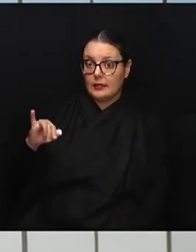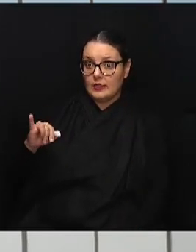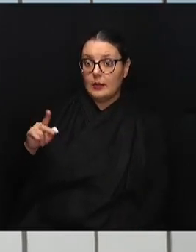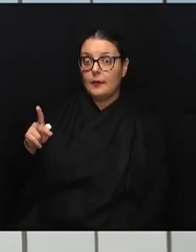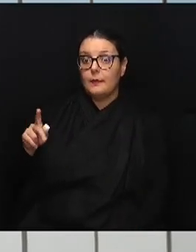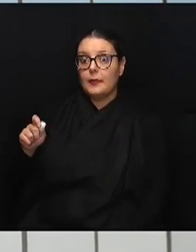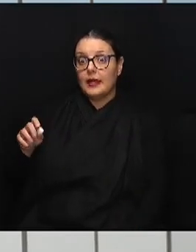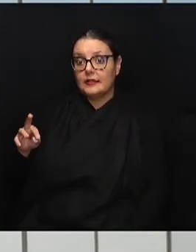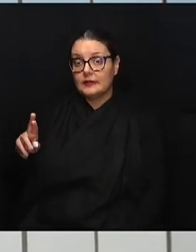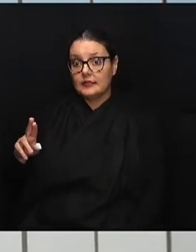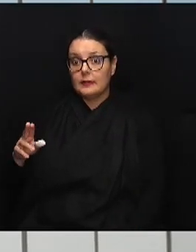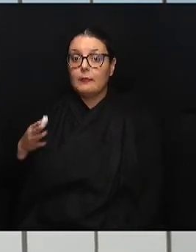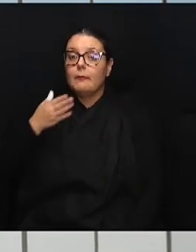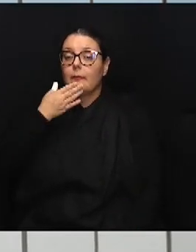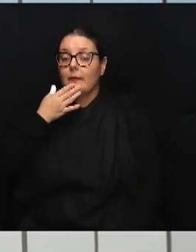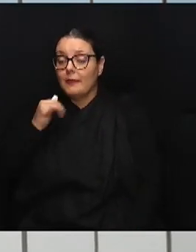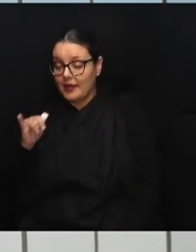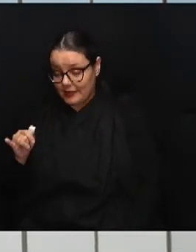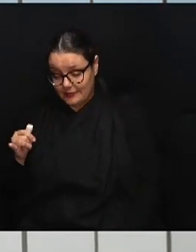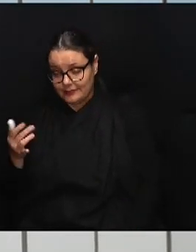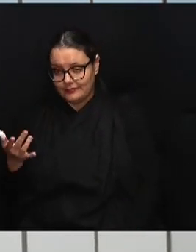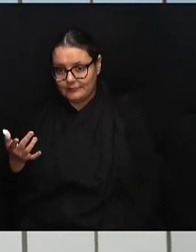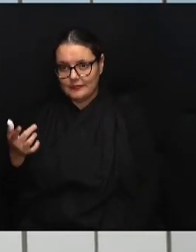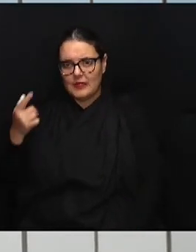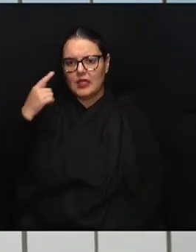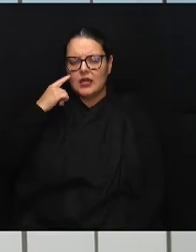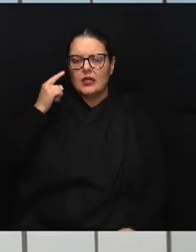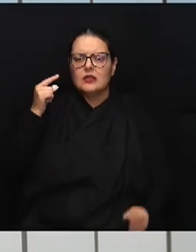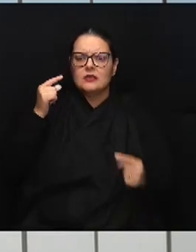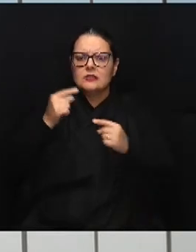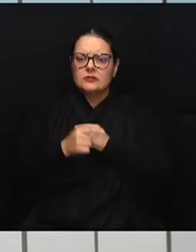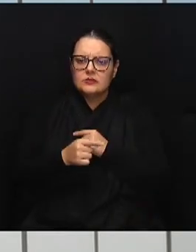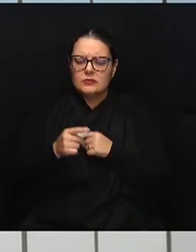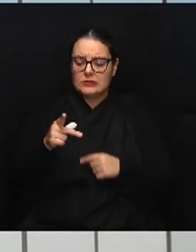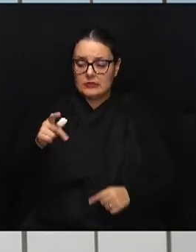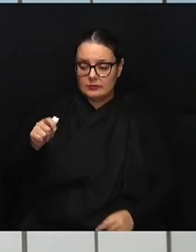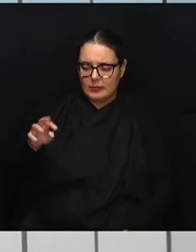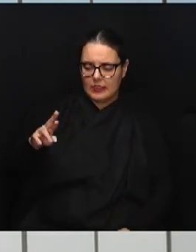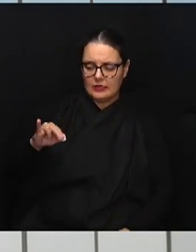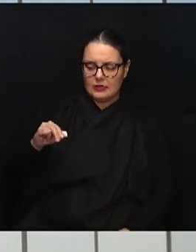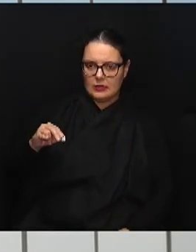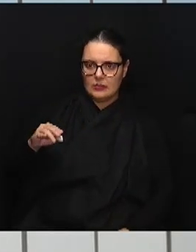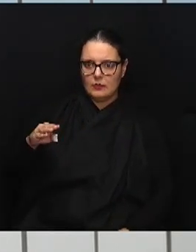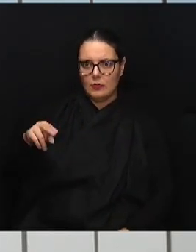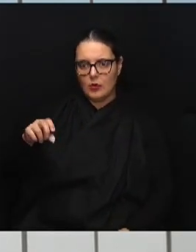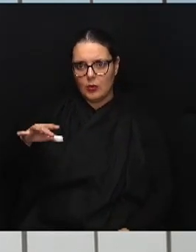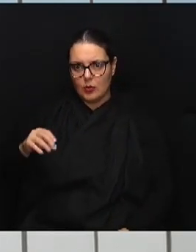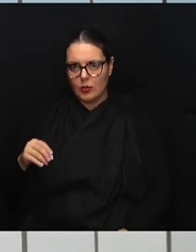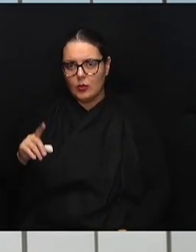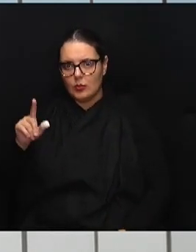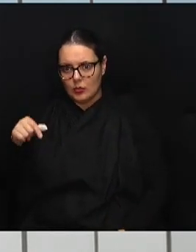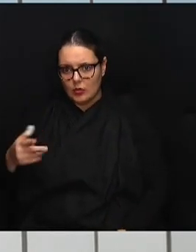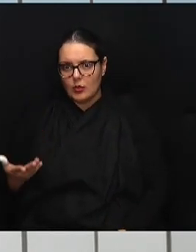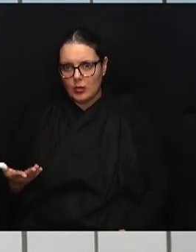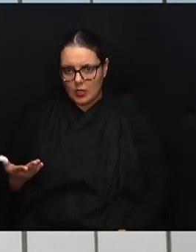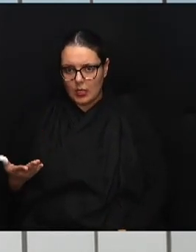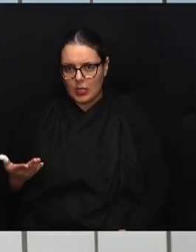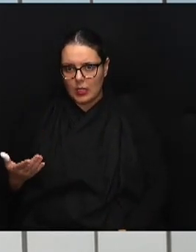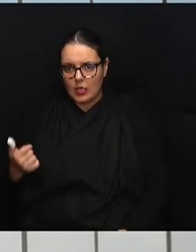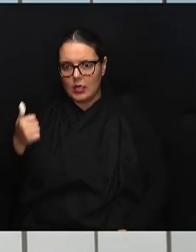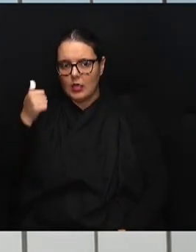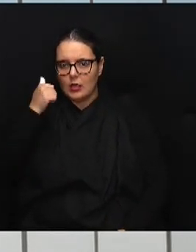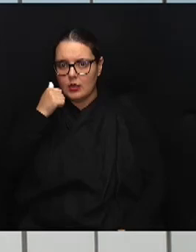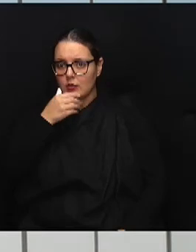né? Agora, e aí me veio pelo oposto. Então, se patrimônio são os bens de um homem, matrimônio são os bens de uma